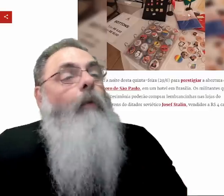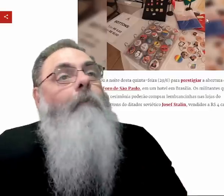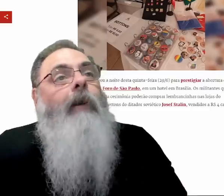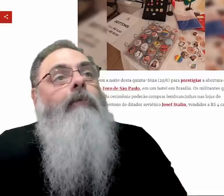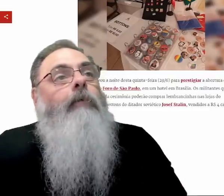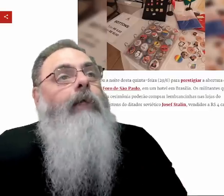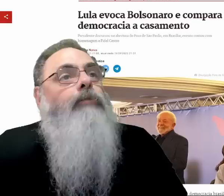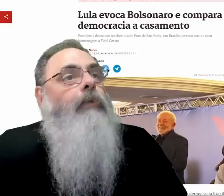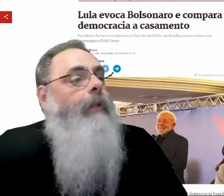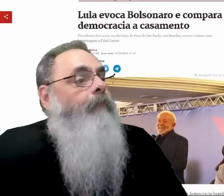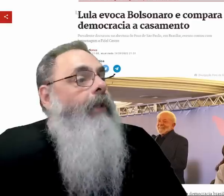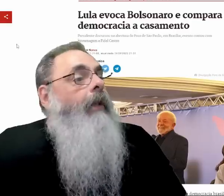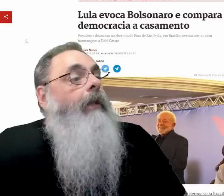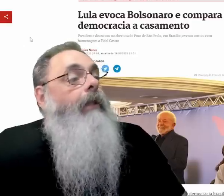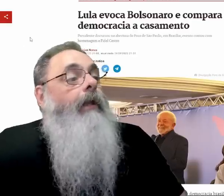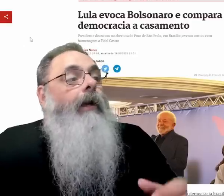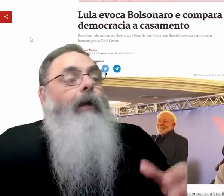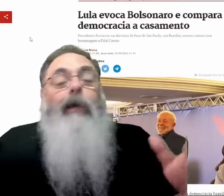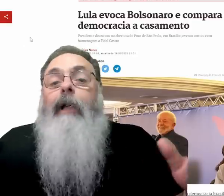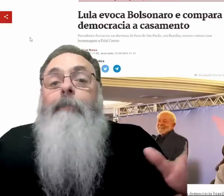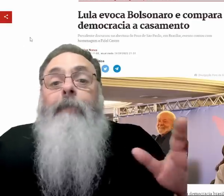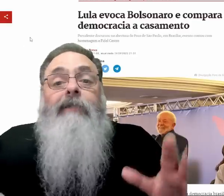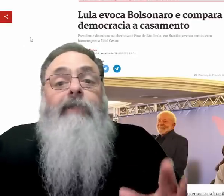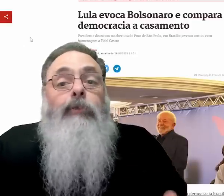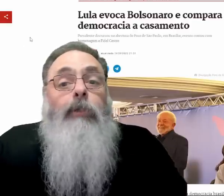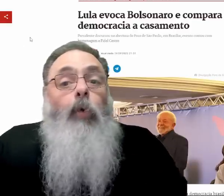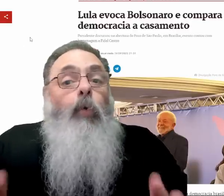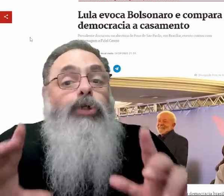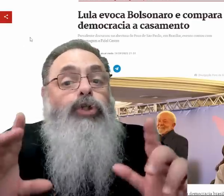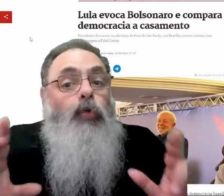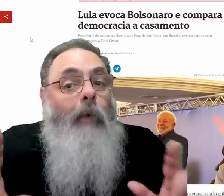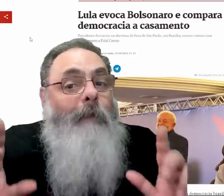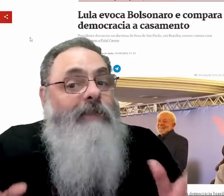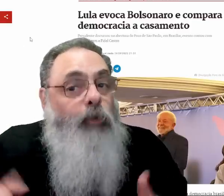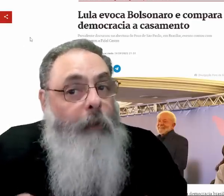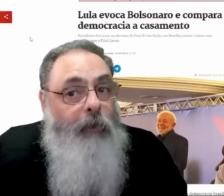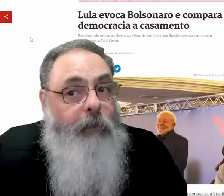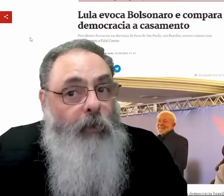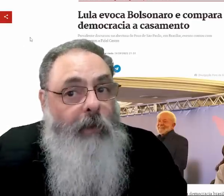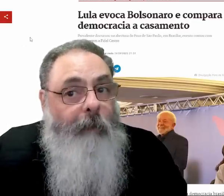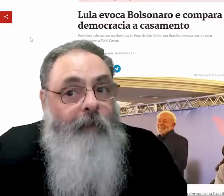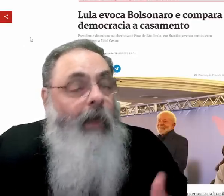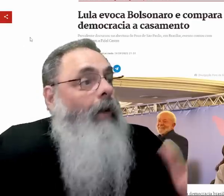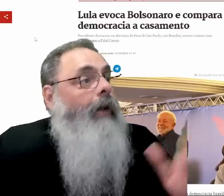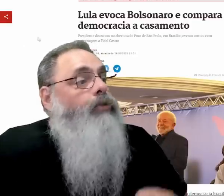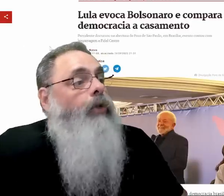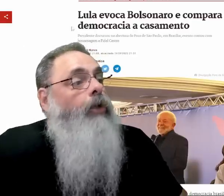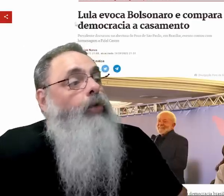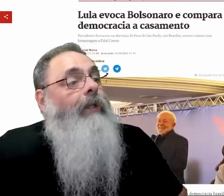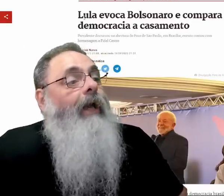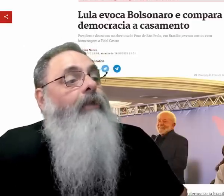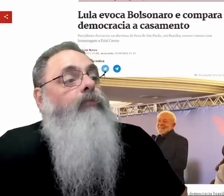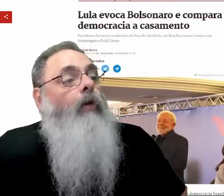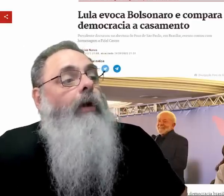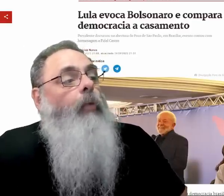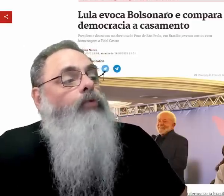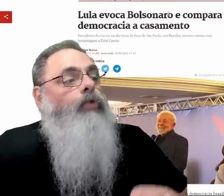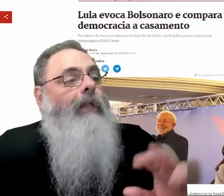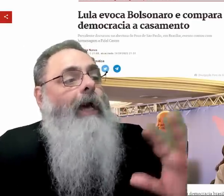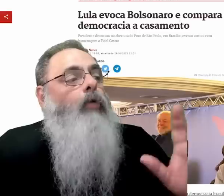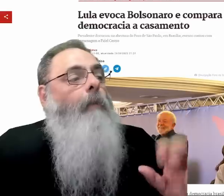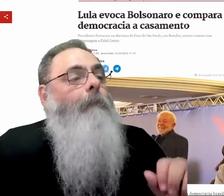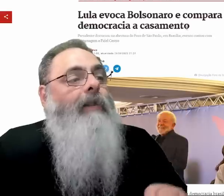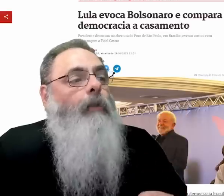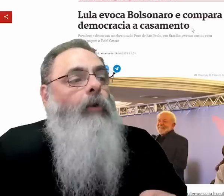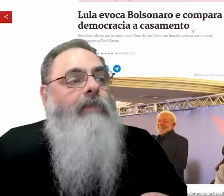comprando mesmo né e a imprensa nacional continua passando pano para o Lula Olha só Lula é voc- acabou